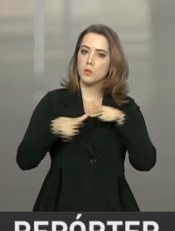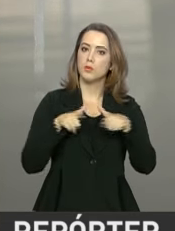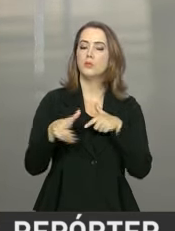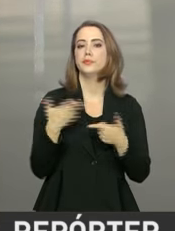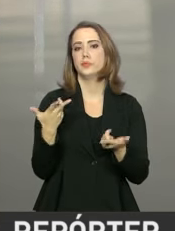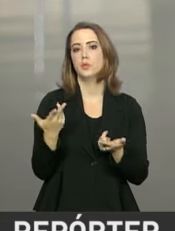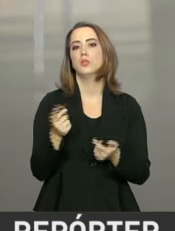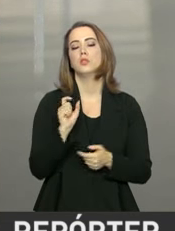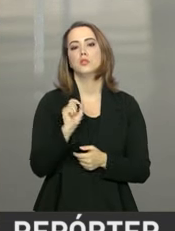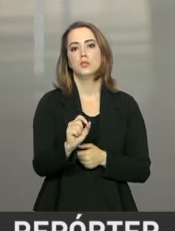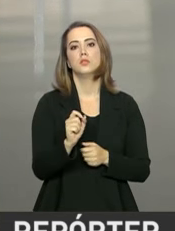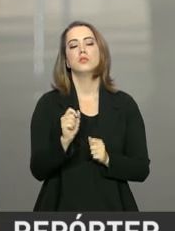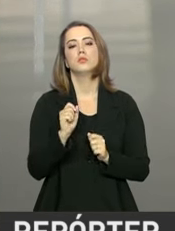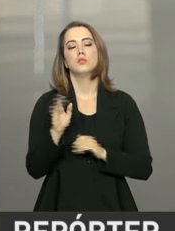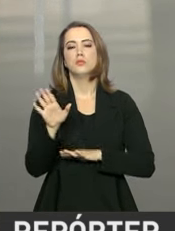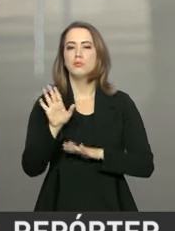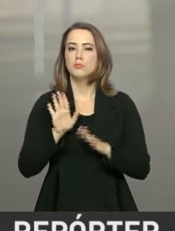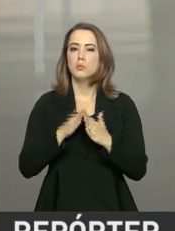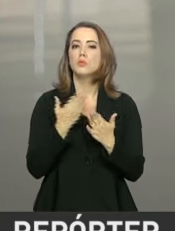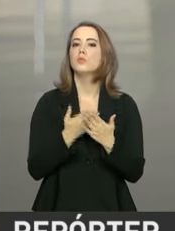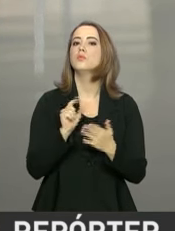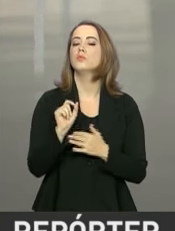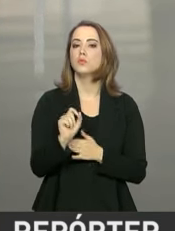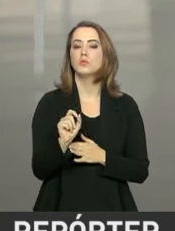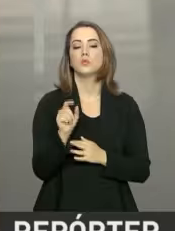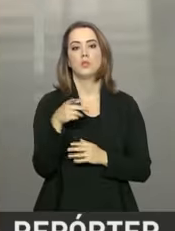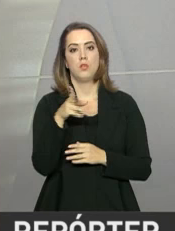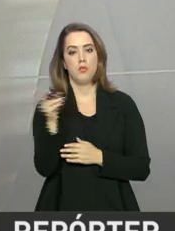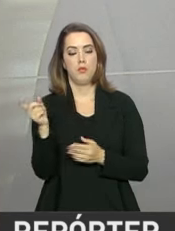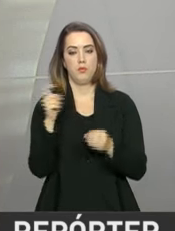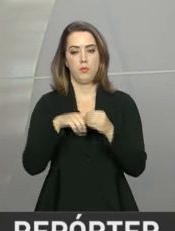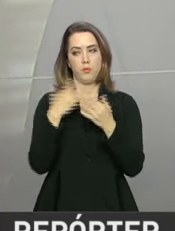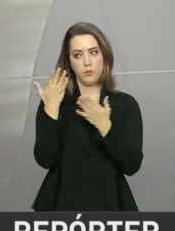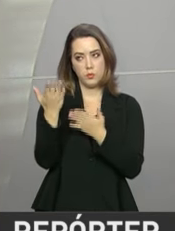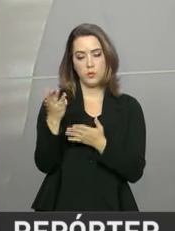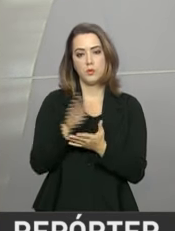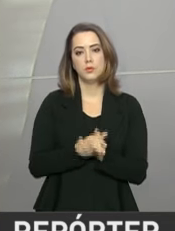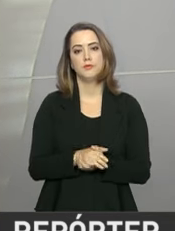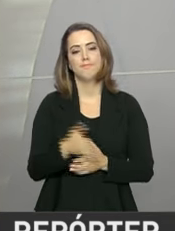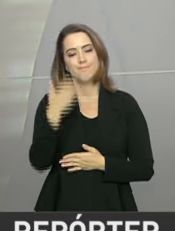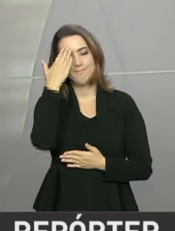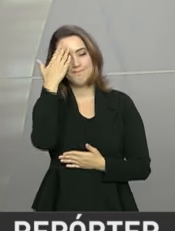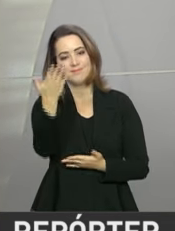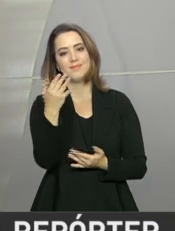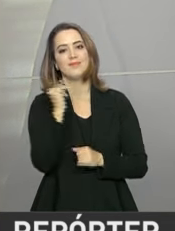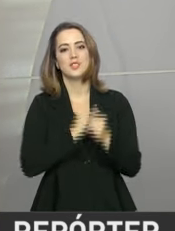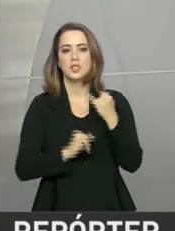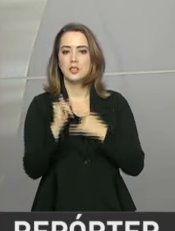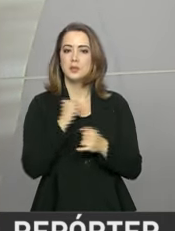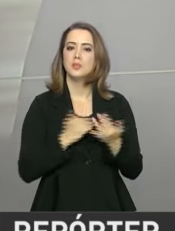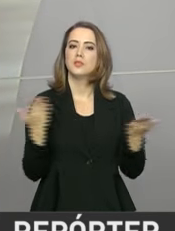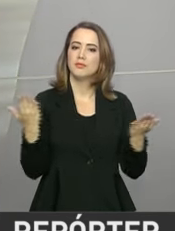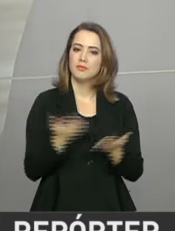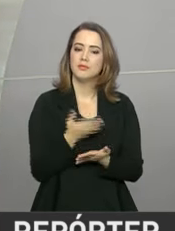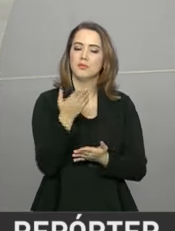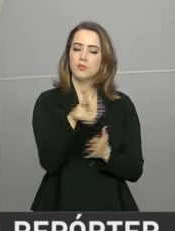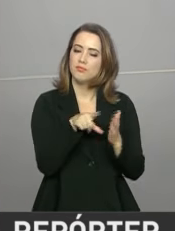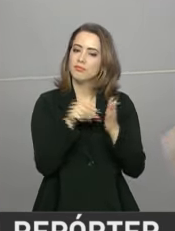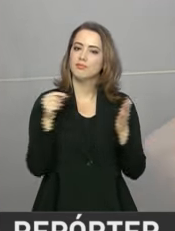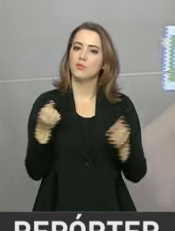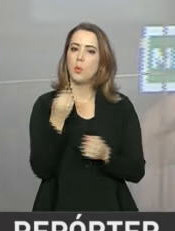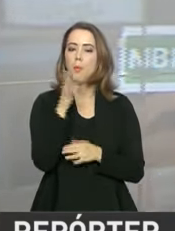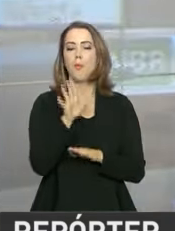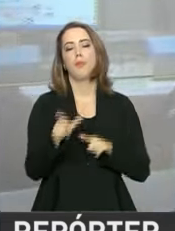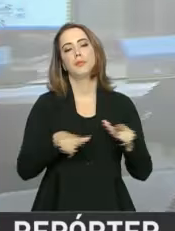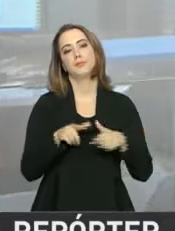iniciativas governamentais eu volto com você no estúdio Jaime Paulo Obrigado pelas informações ao vivo do Palácio do Planalto Bom trabalho para